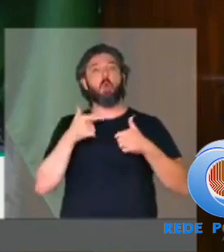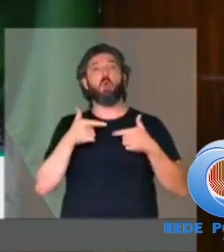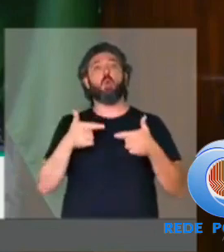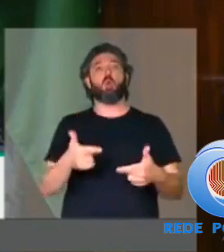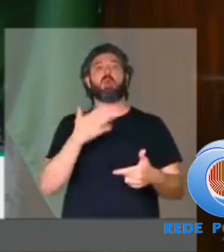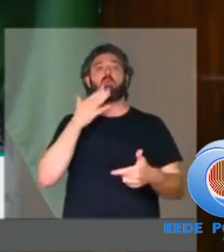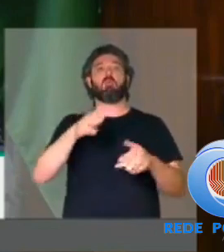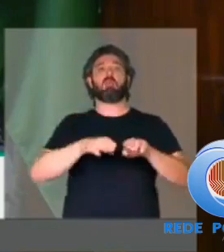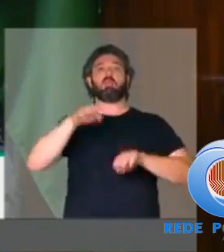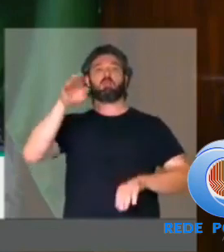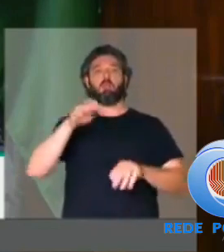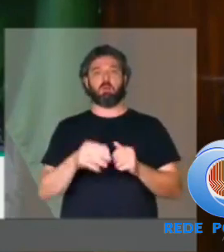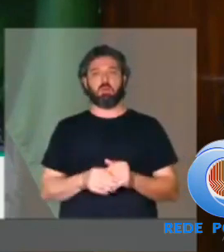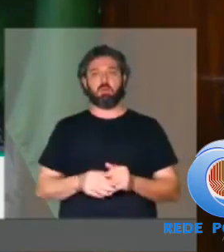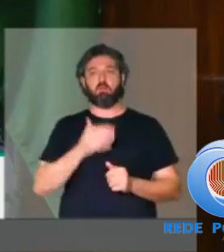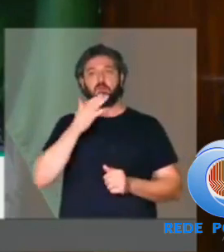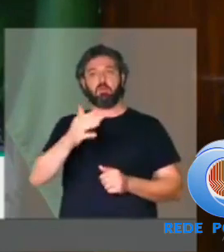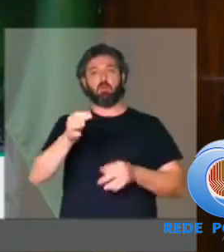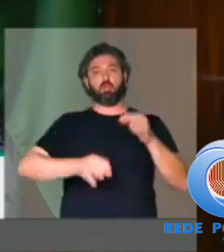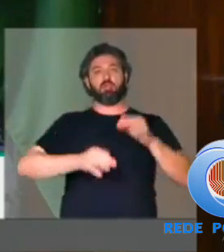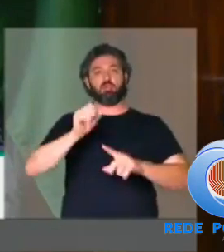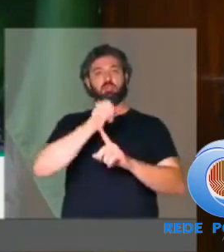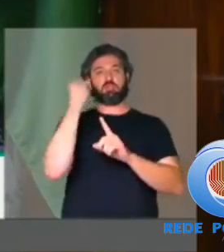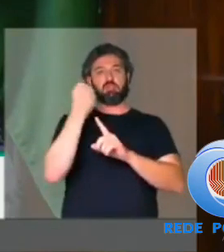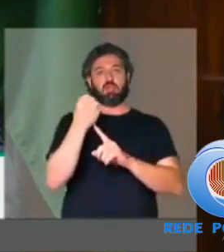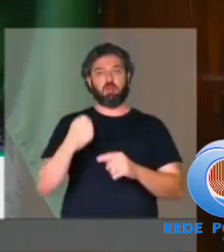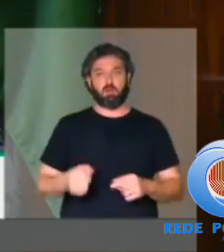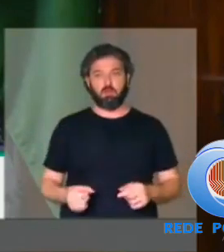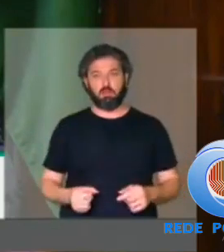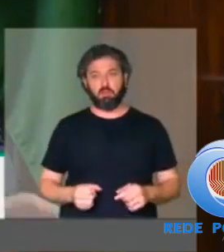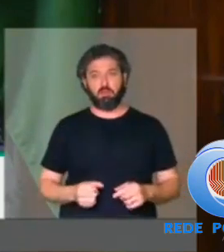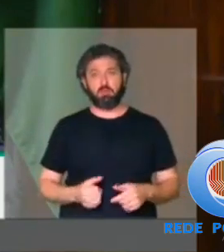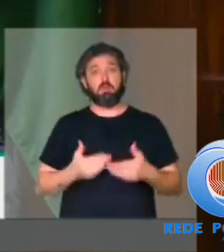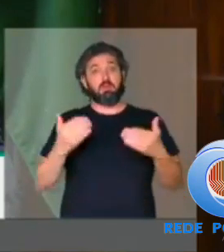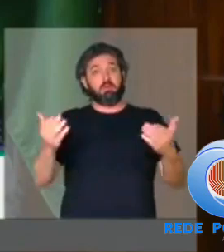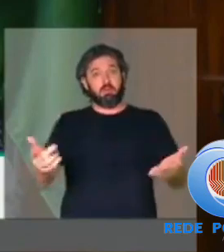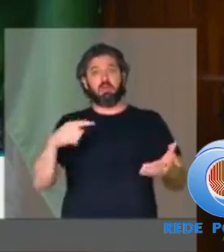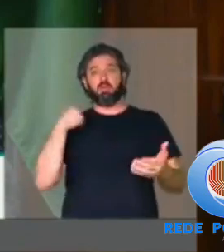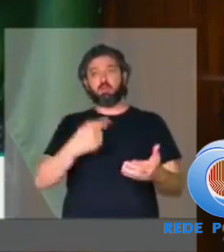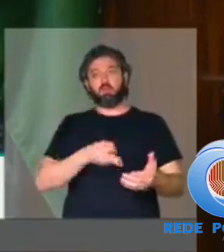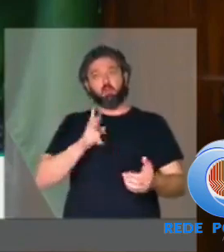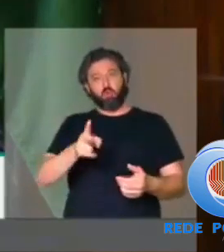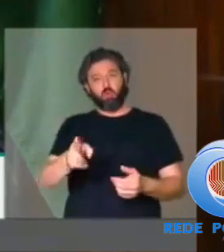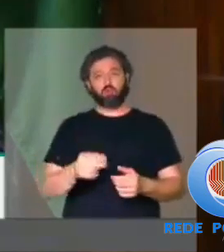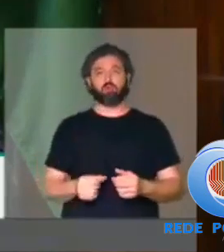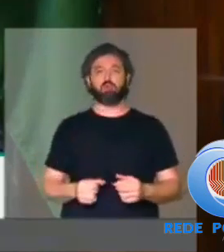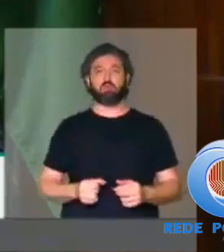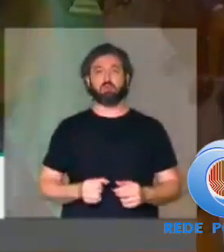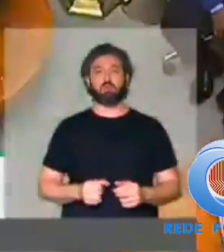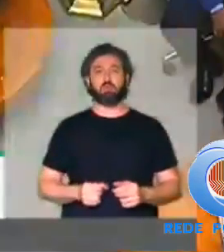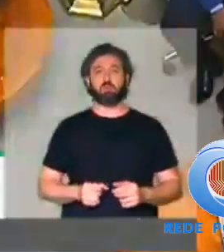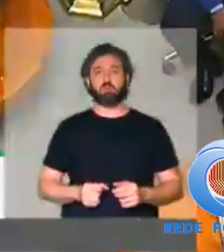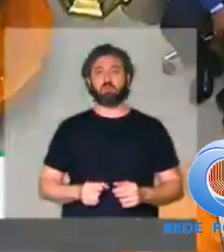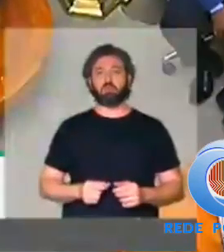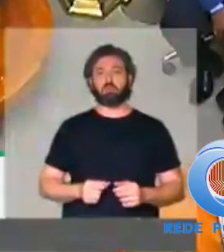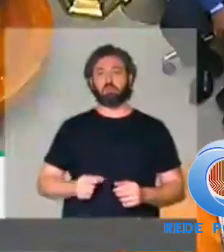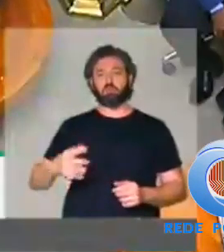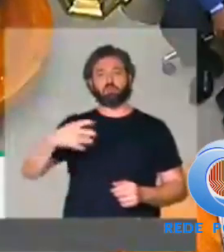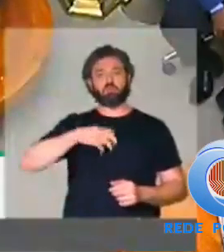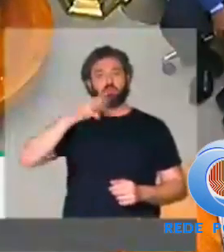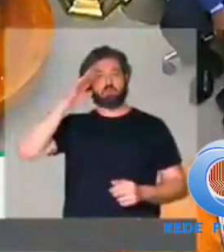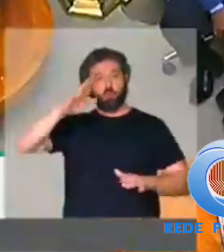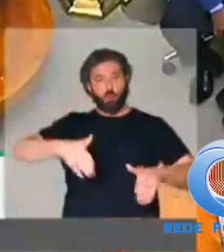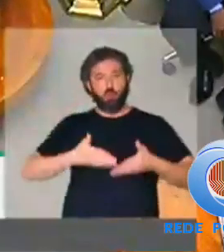contra a desigualdade, que lutam por justiça social e que assim haveremos de continuar. A maior forma